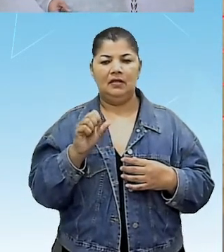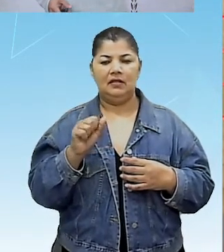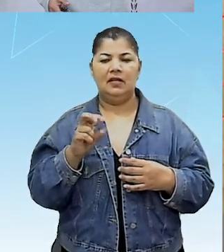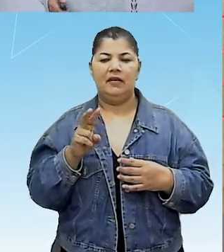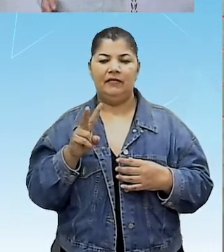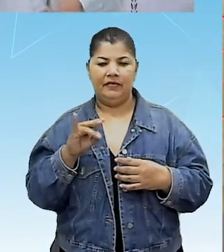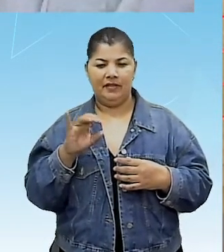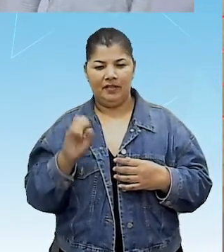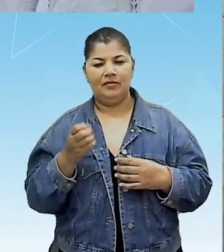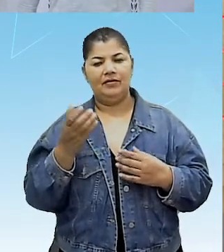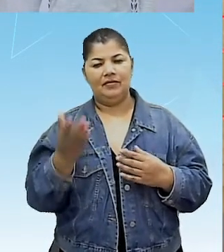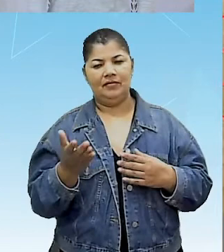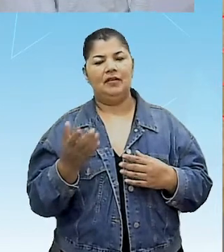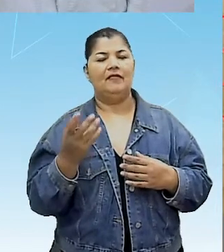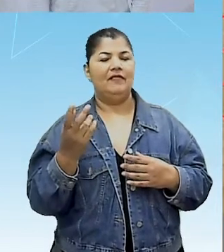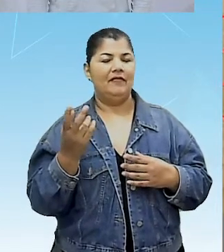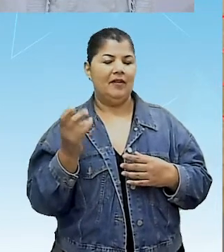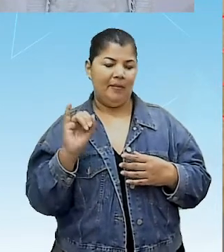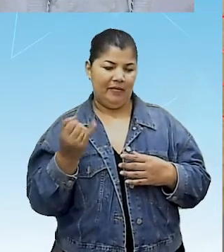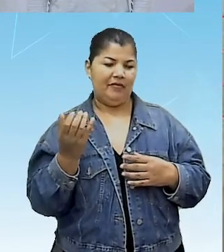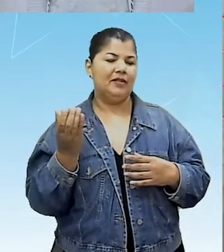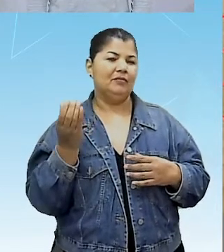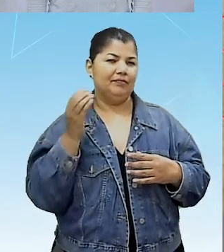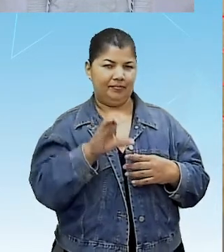vírus. E é esse valor, manda pra gente como